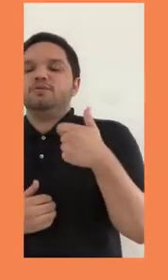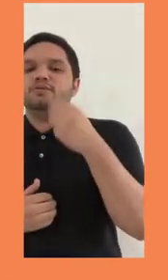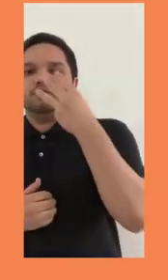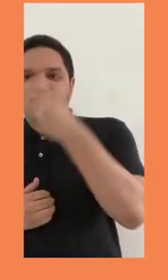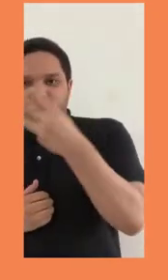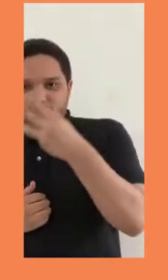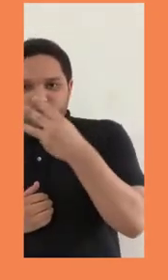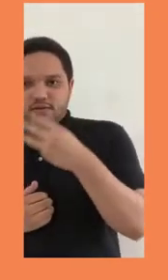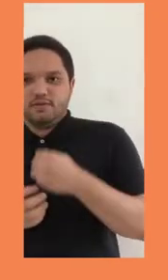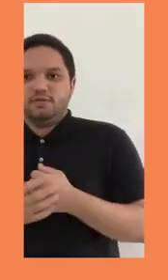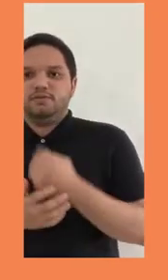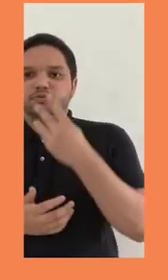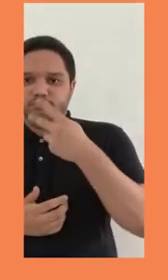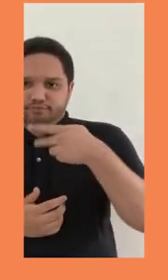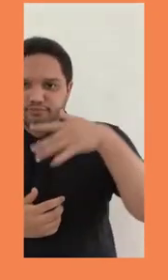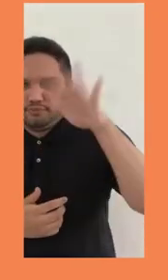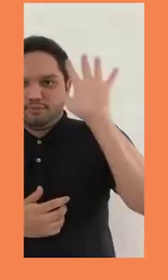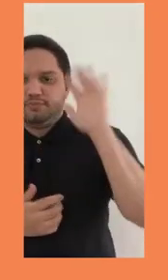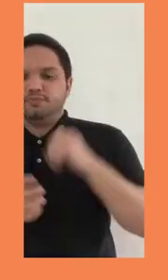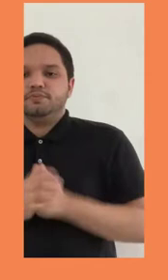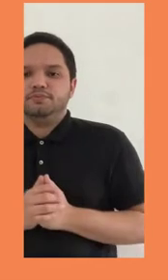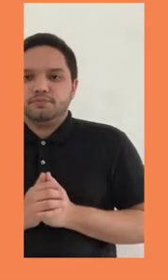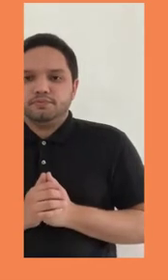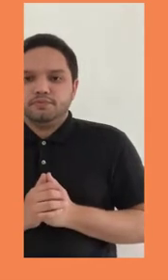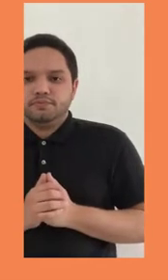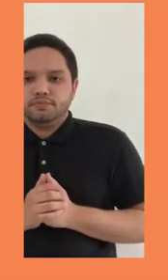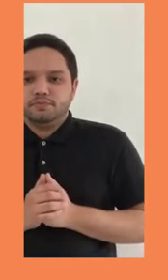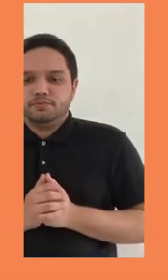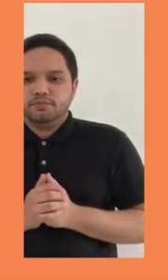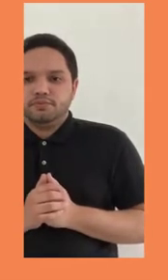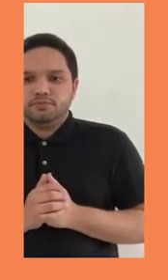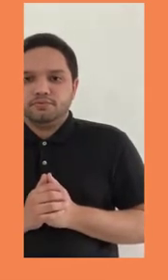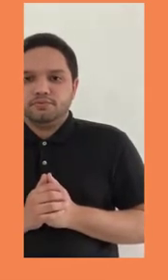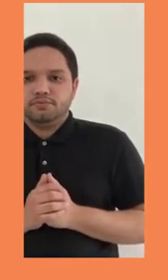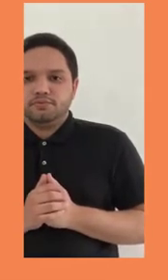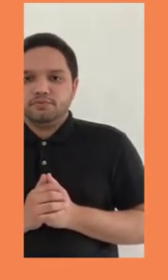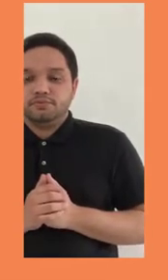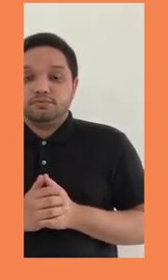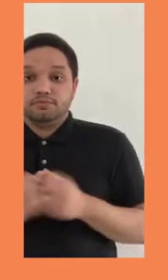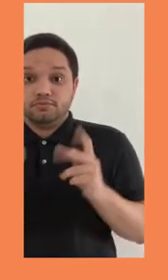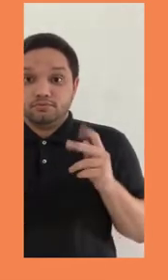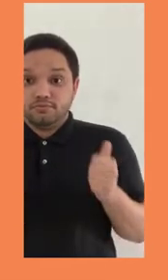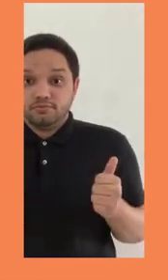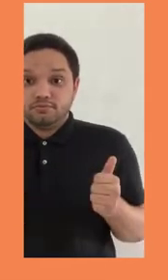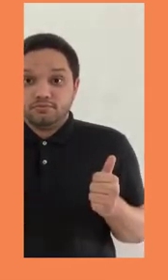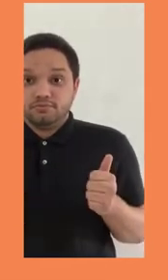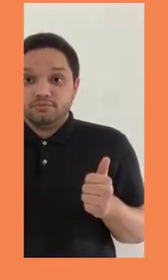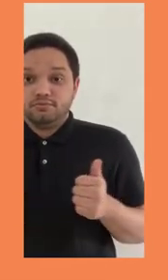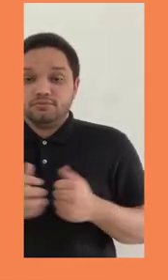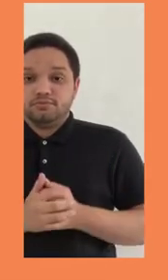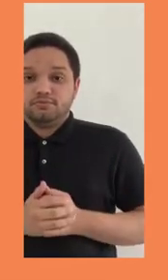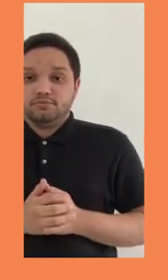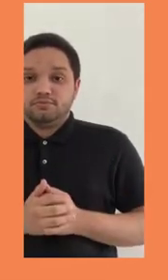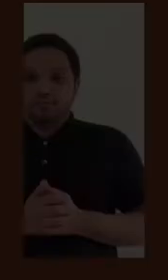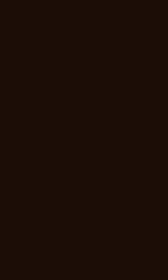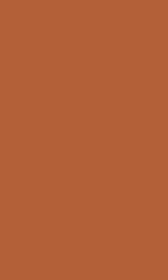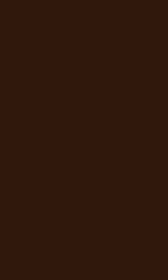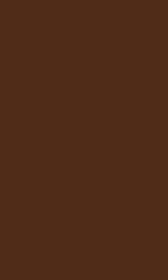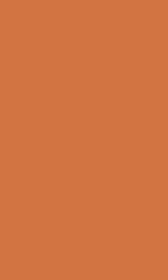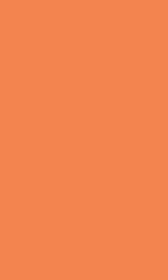basta você colocar o número um para o primeiro nível 2 para o segundo e três quatro e assim sucessivamente